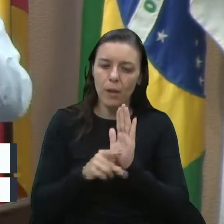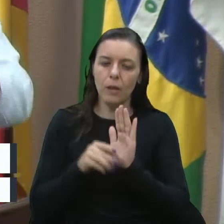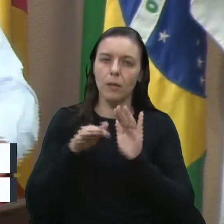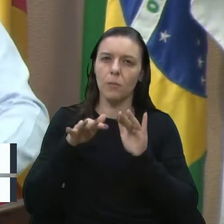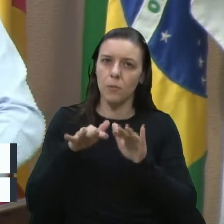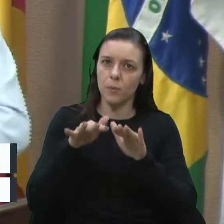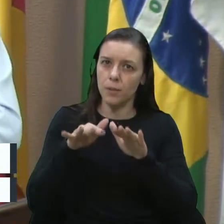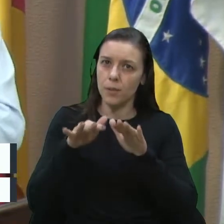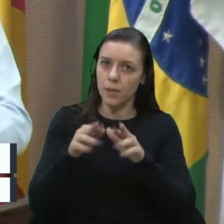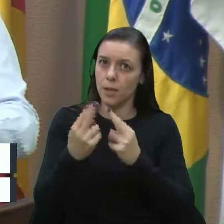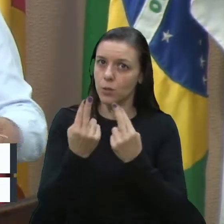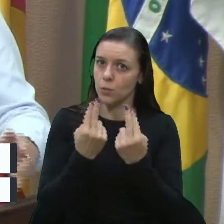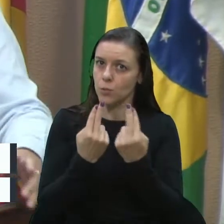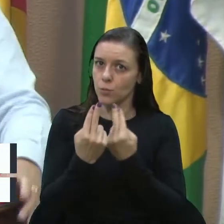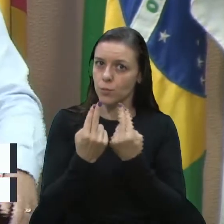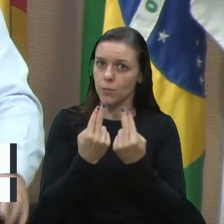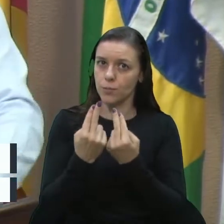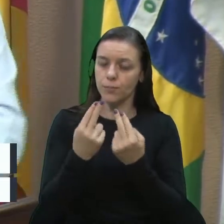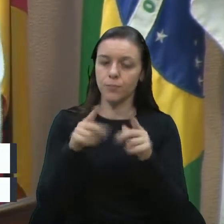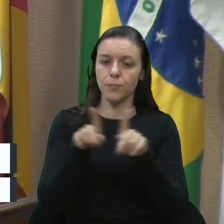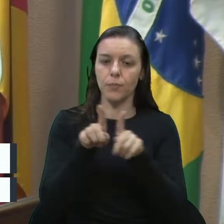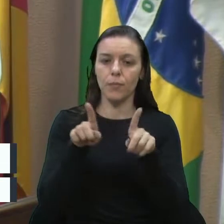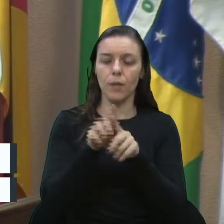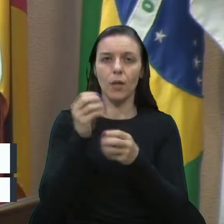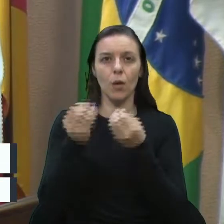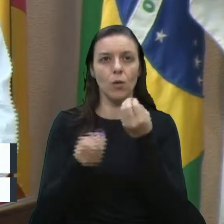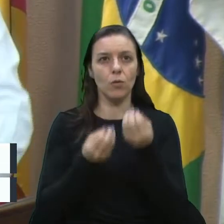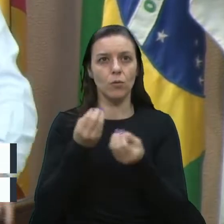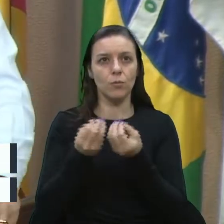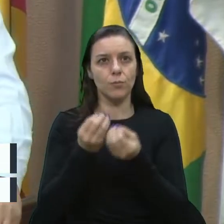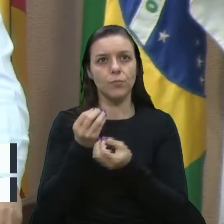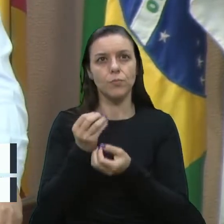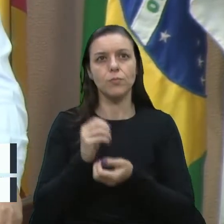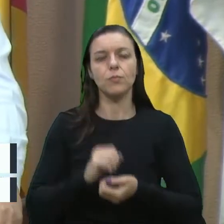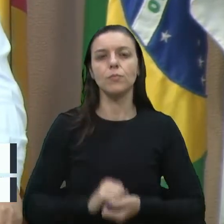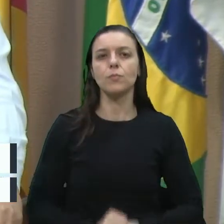como haverá, e a situação também